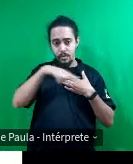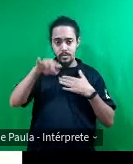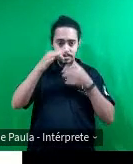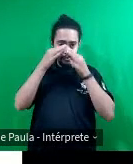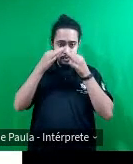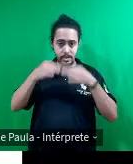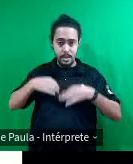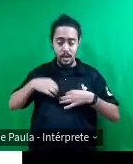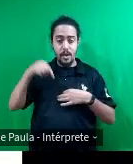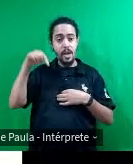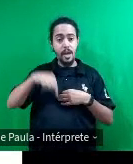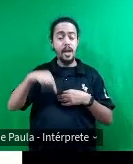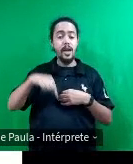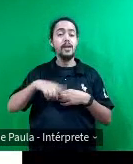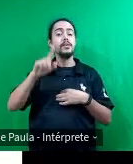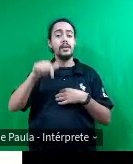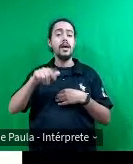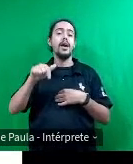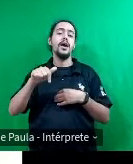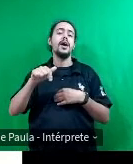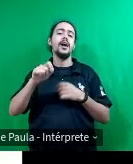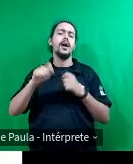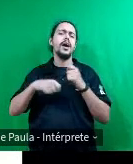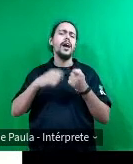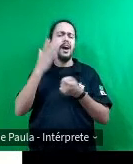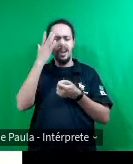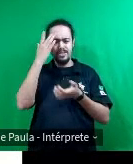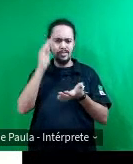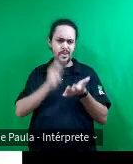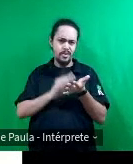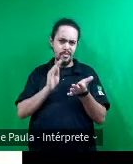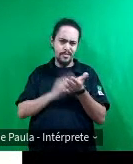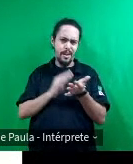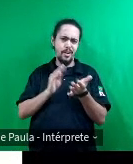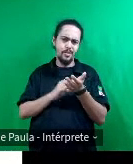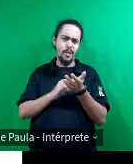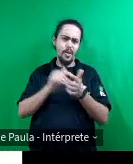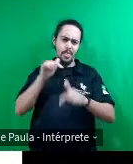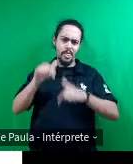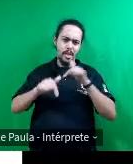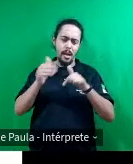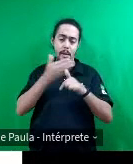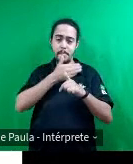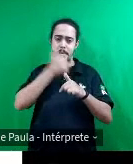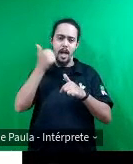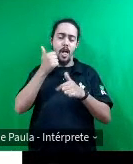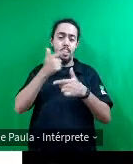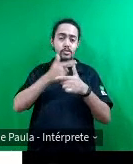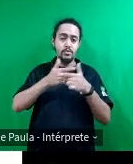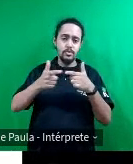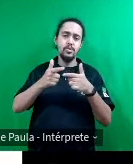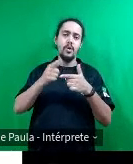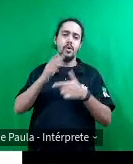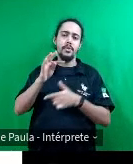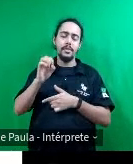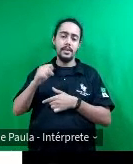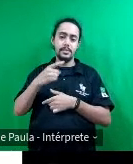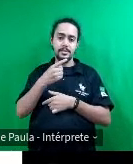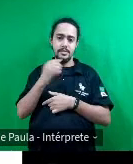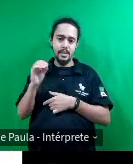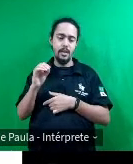era acho que faltou a gente trabalhar melhor esse conceito de divisor de tensão, divisor de corrente, mostrar